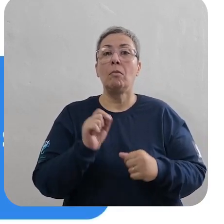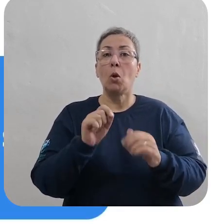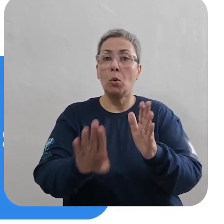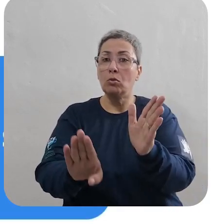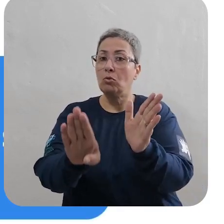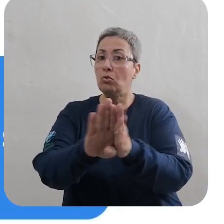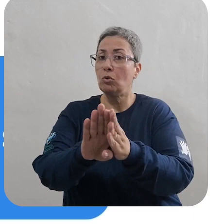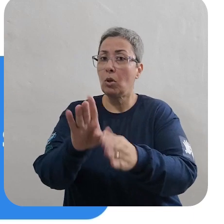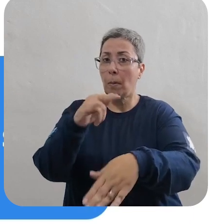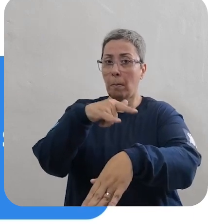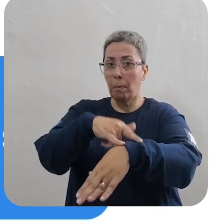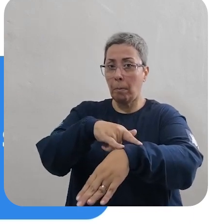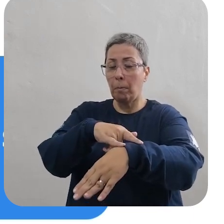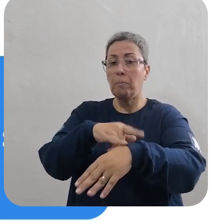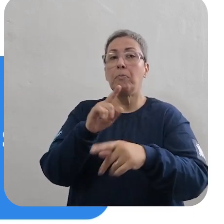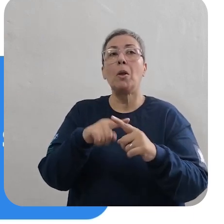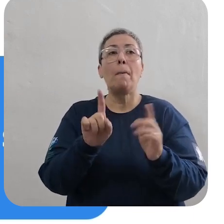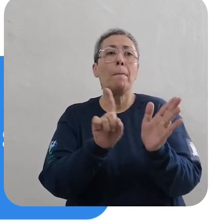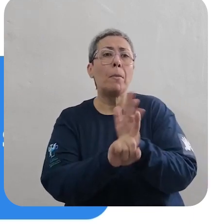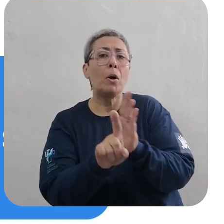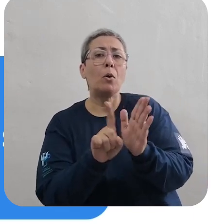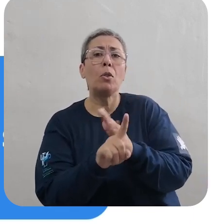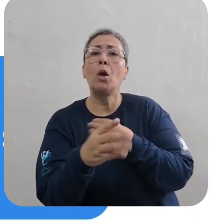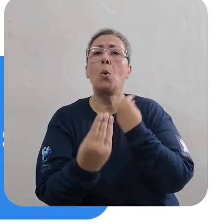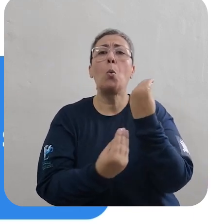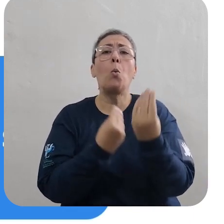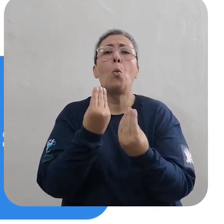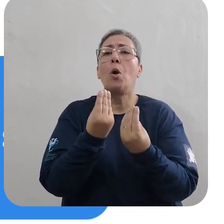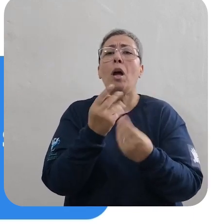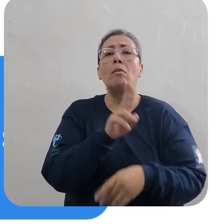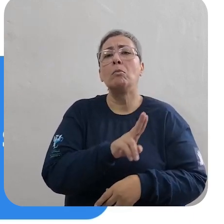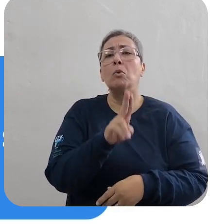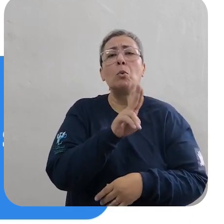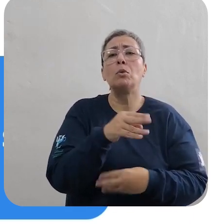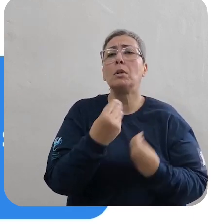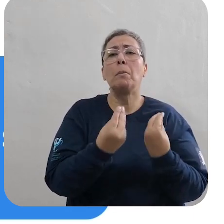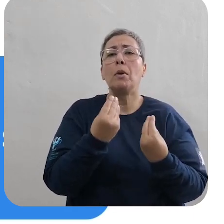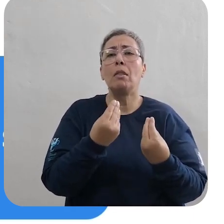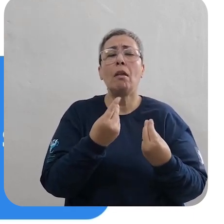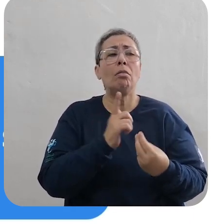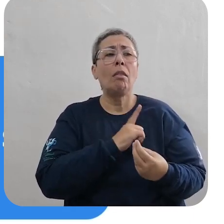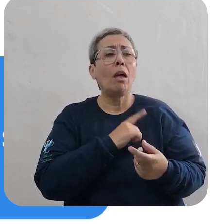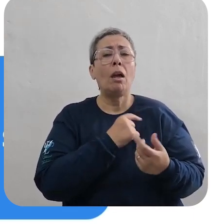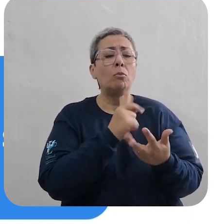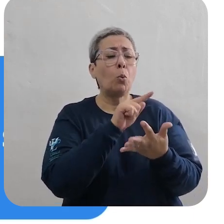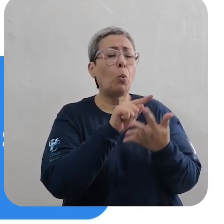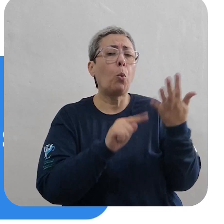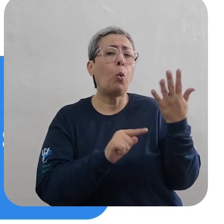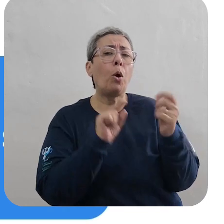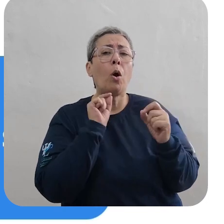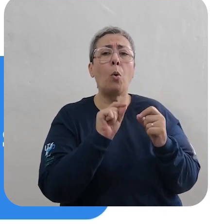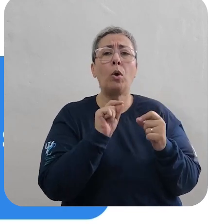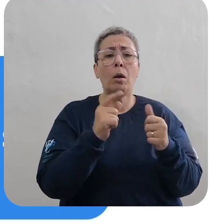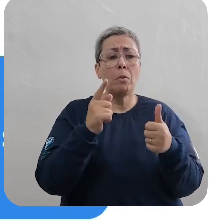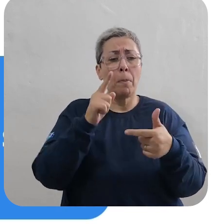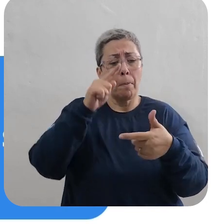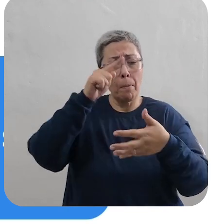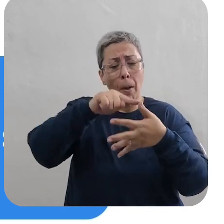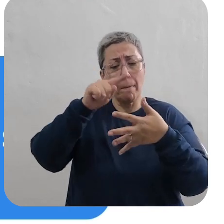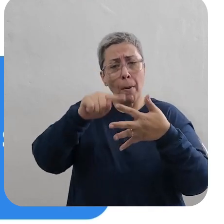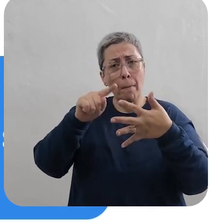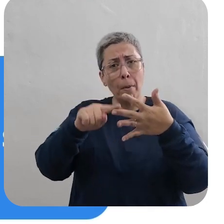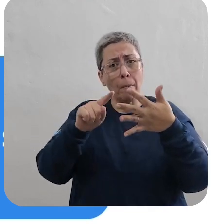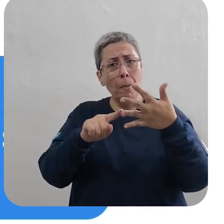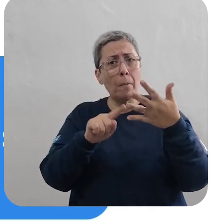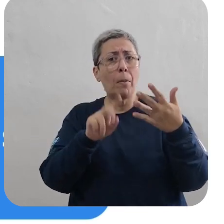Ao chegarmos ao banheiro, fazer perguntas do que fazemos lá, o que tem nesse banheiro, qual a ordem que seguimos